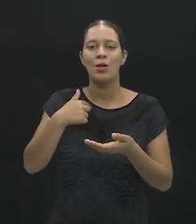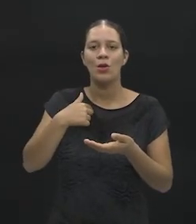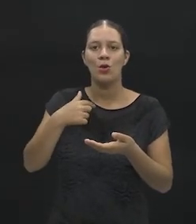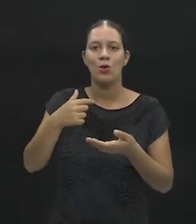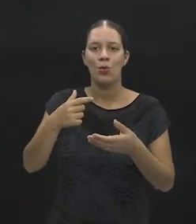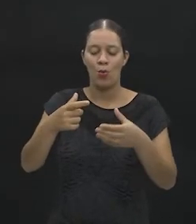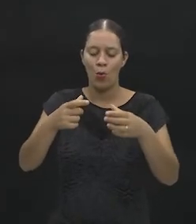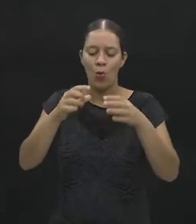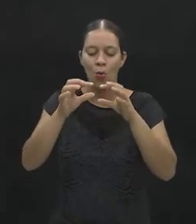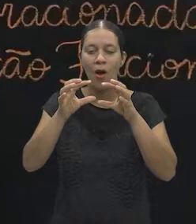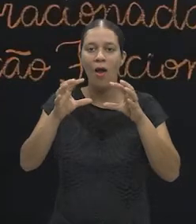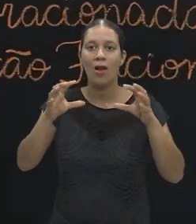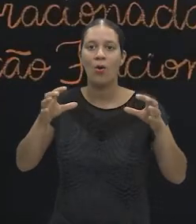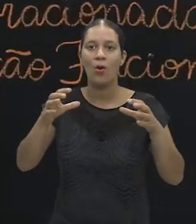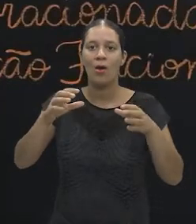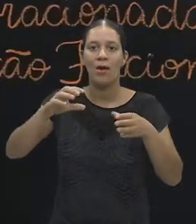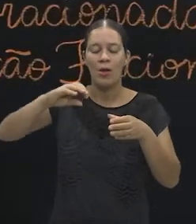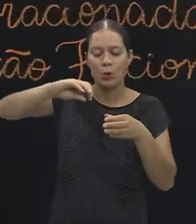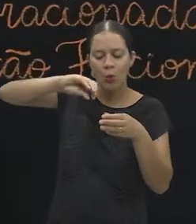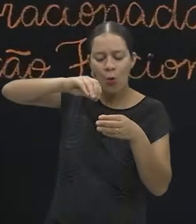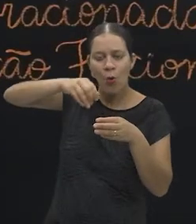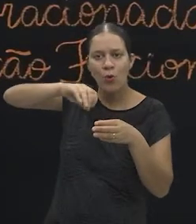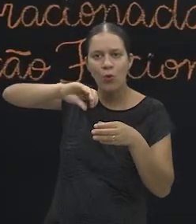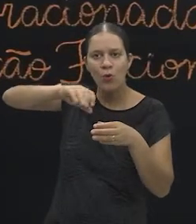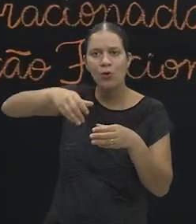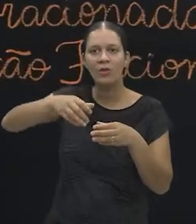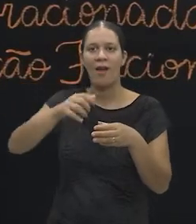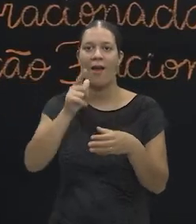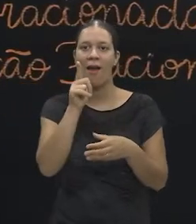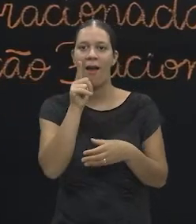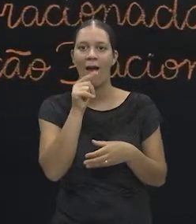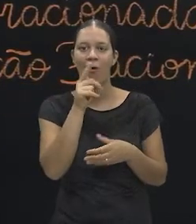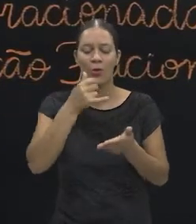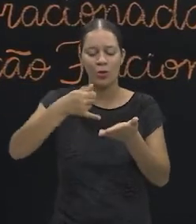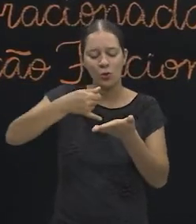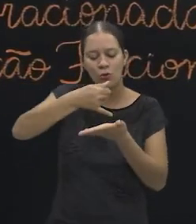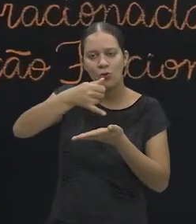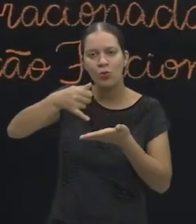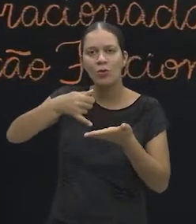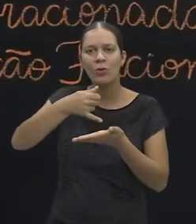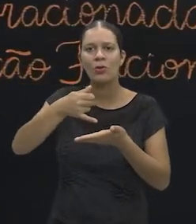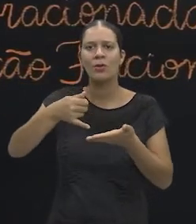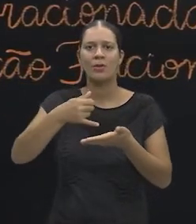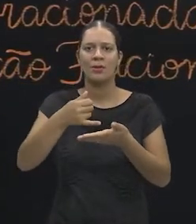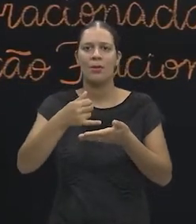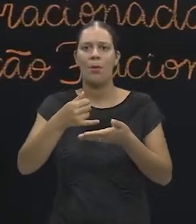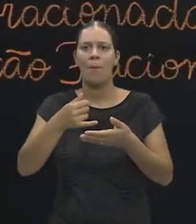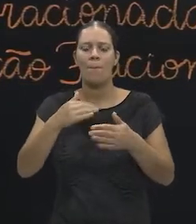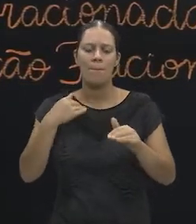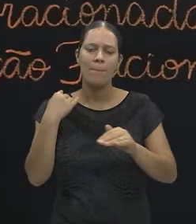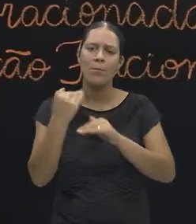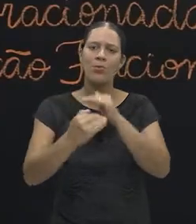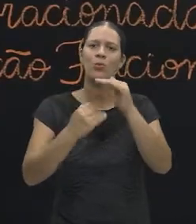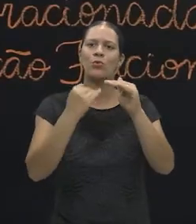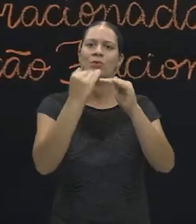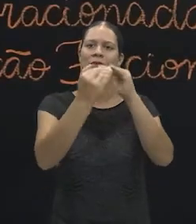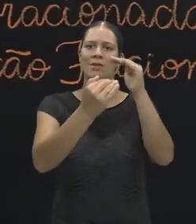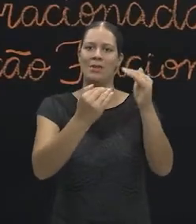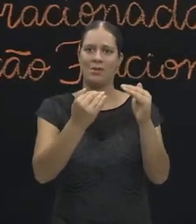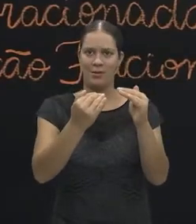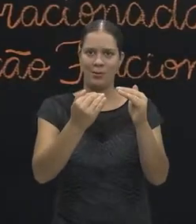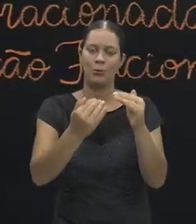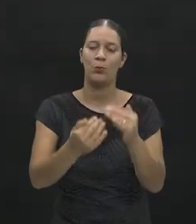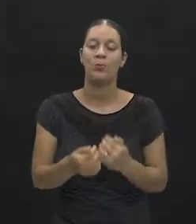com uma torneira e separo, abrindo a torneira, a água do óleo. Esse processo é chamado de decantação